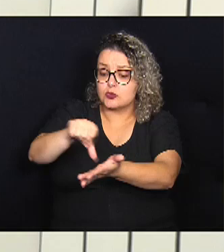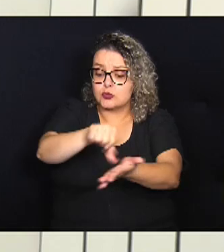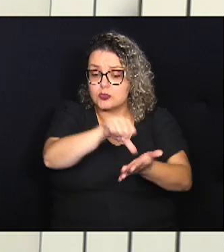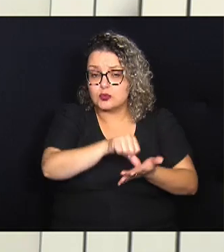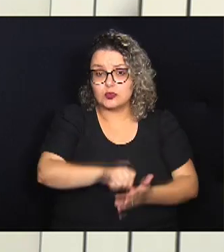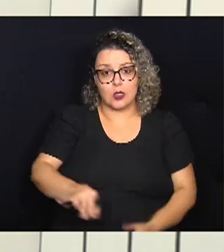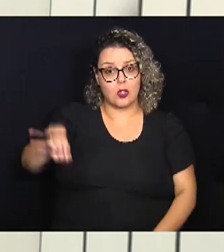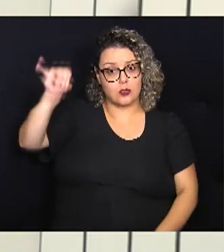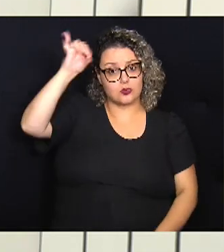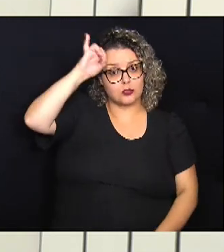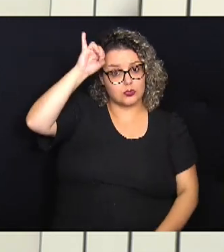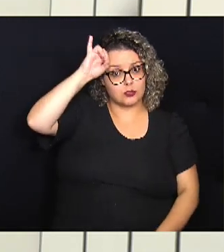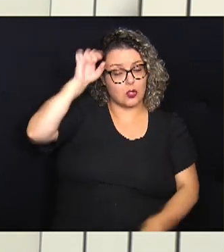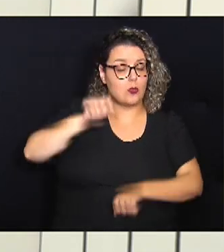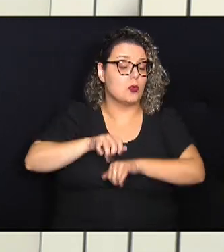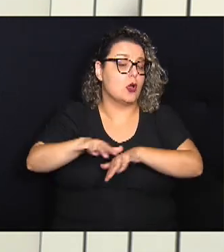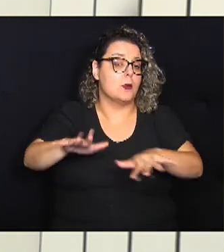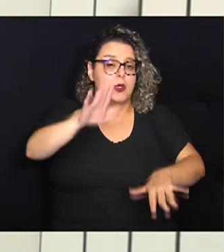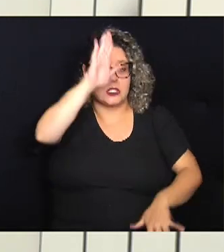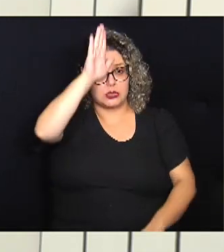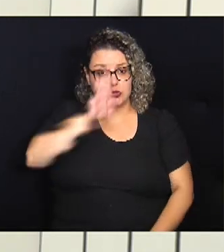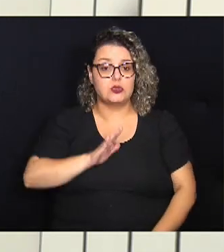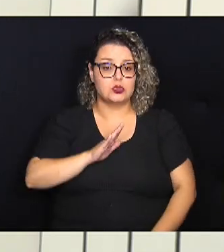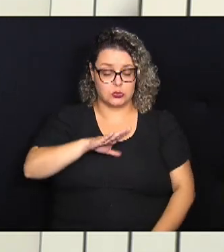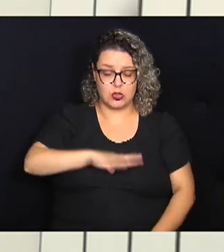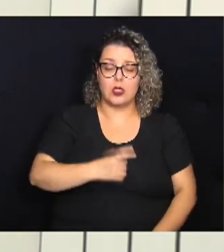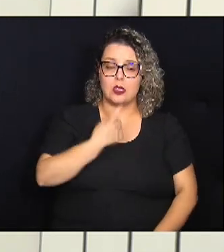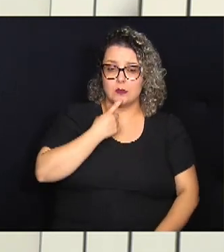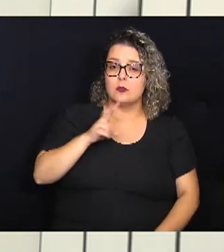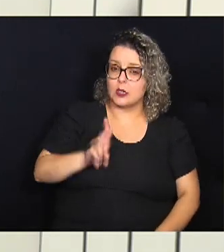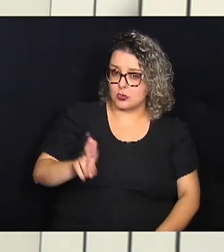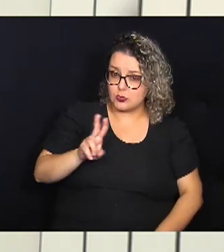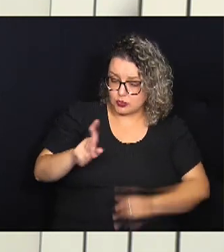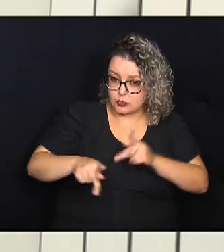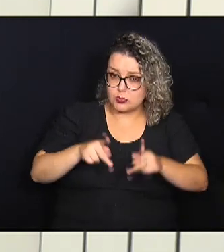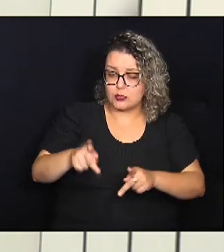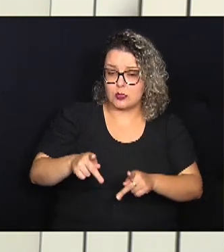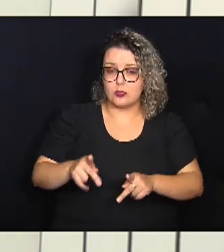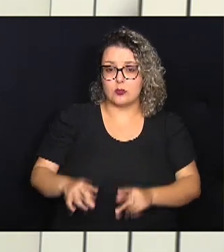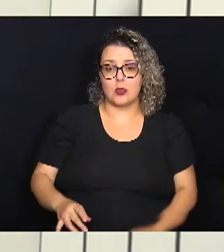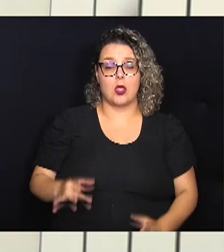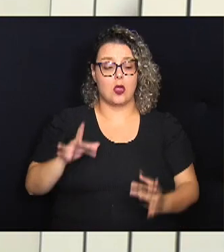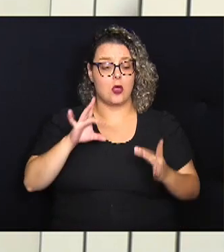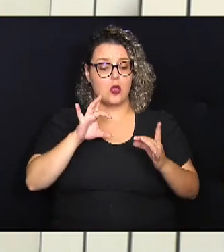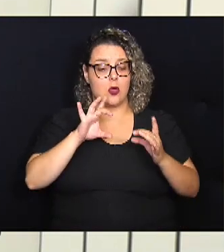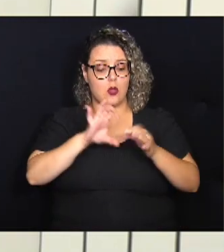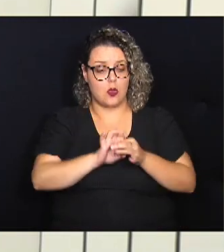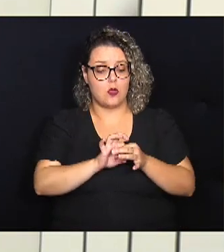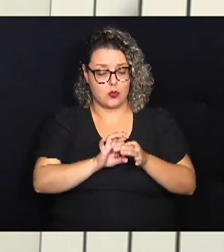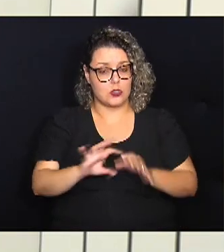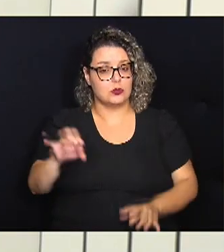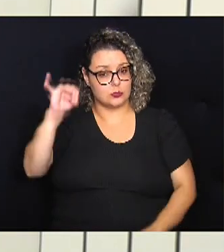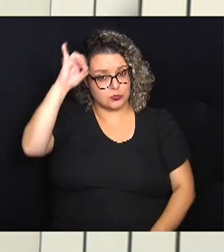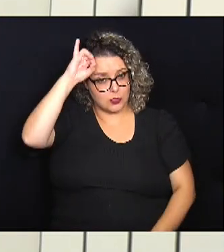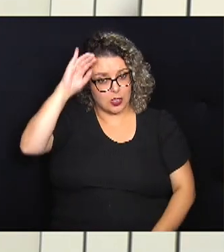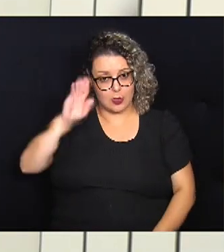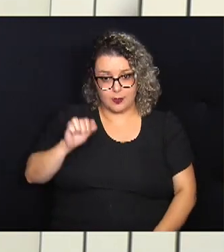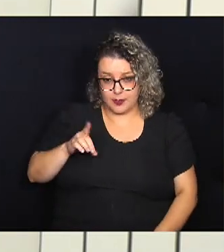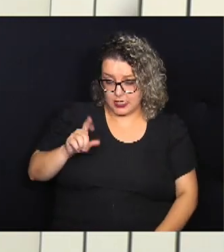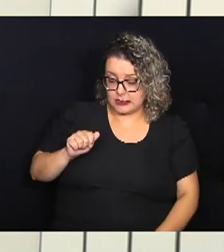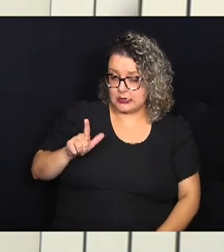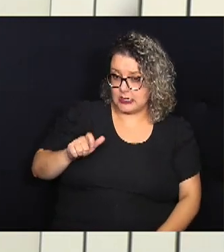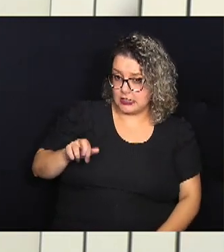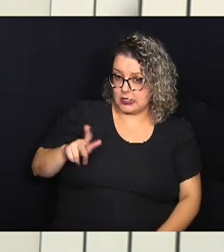grátis espalhados pela cidade para o uso da população. A conexão à internet de banda larga é oferecida